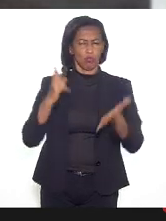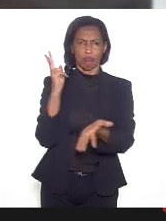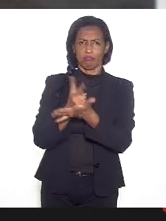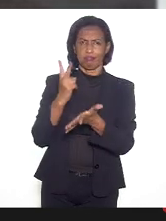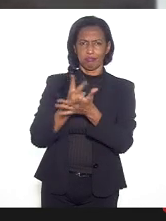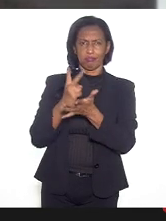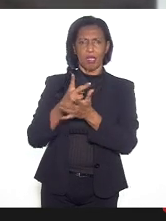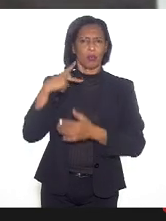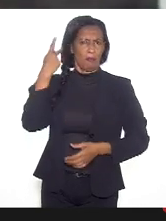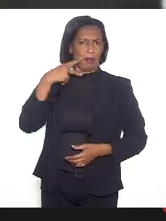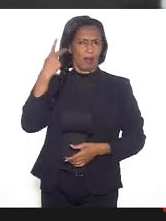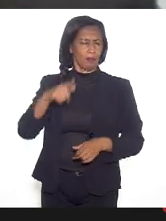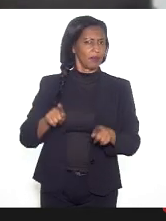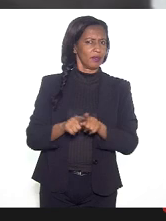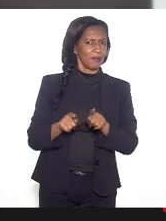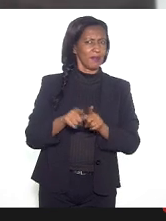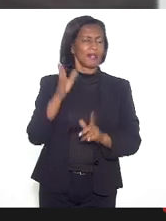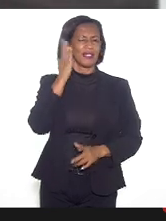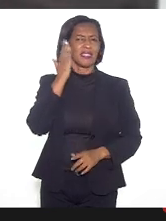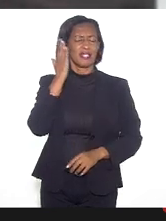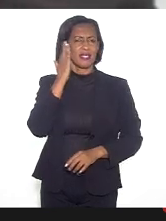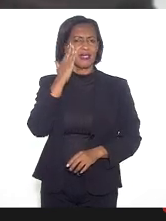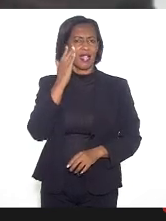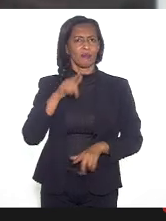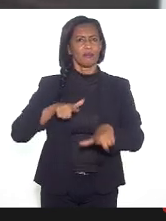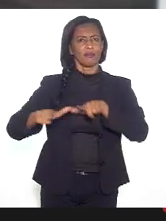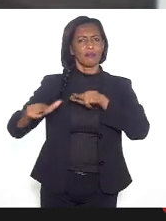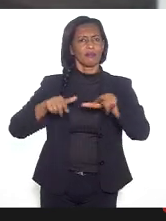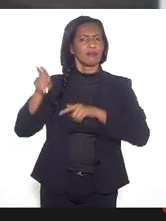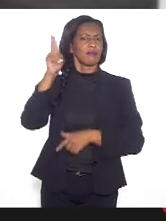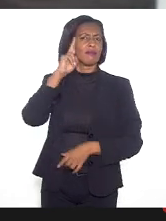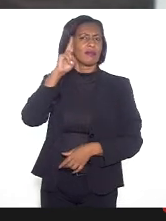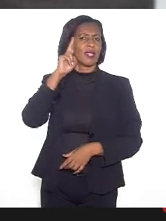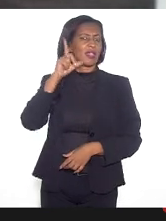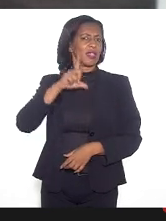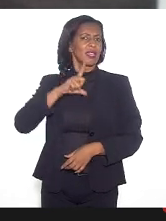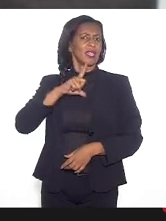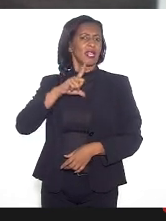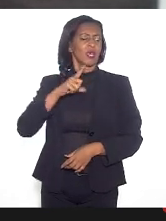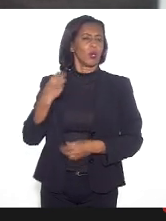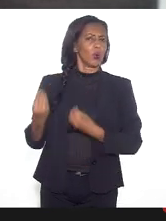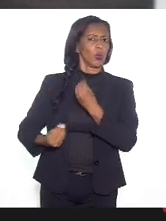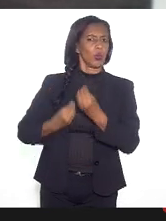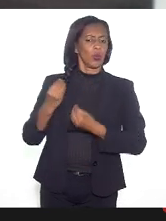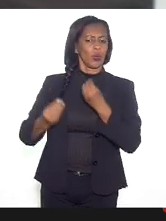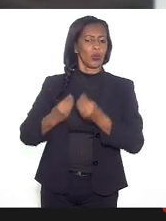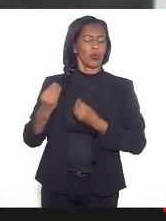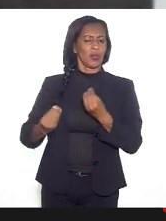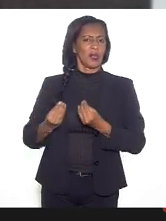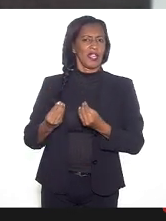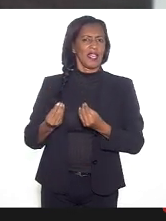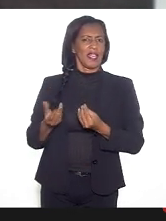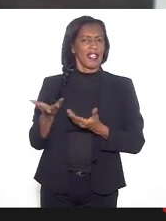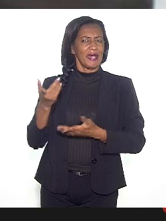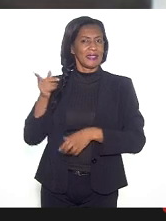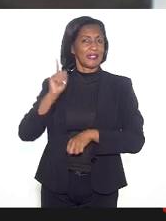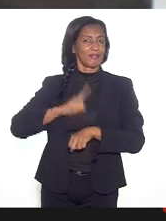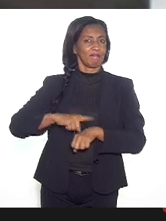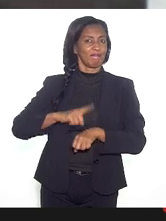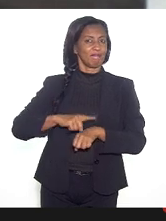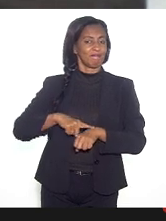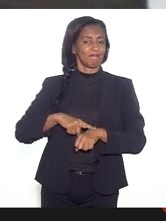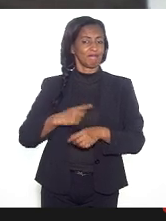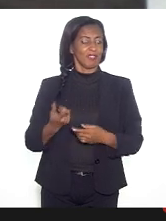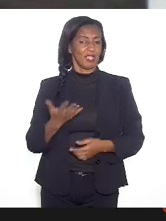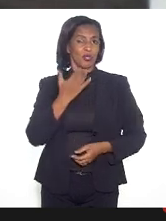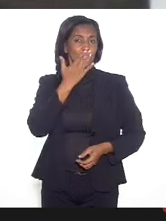discutir no Parlamento, mas a gente sabe também que o serviço militar tem como praxe essa questão da sazonalidade. Então,